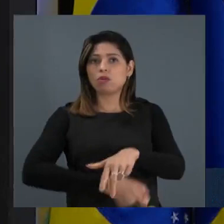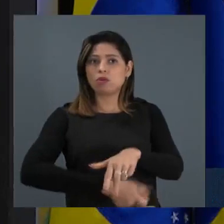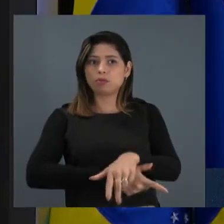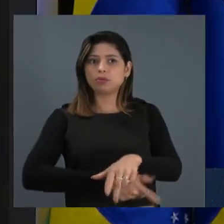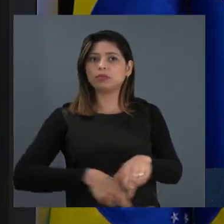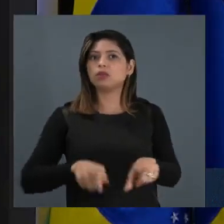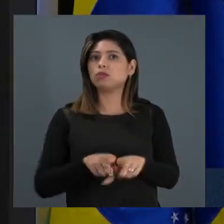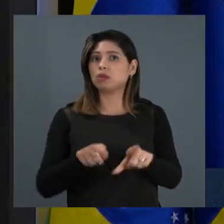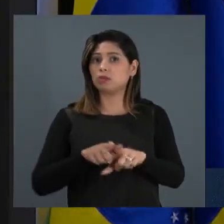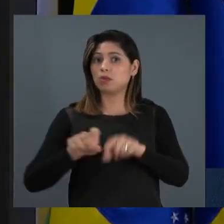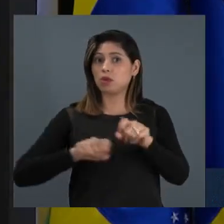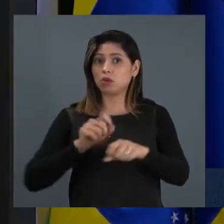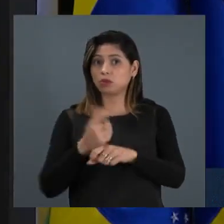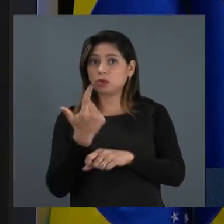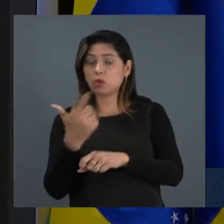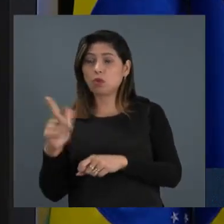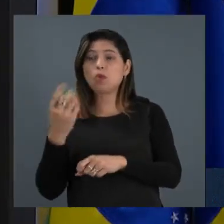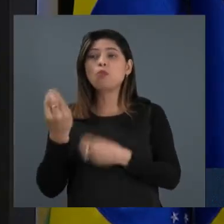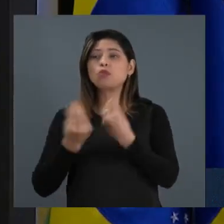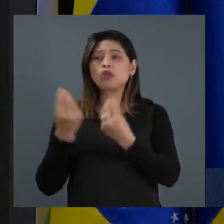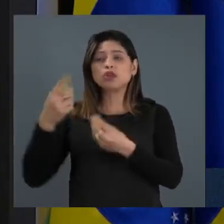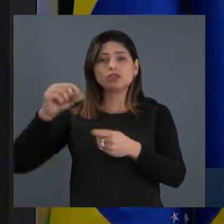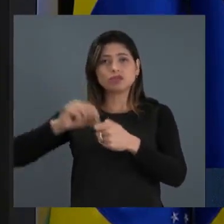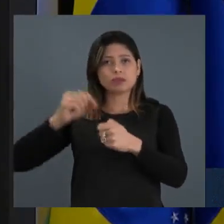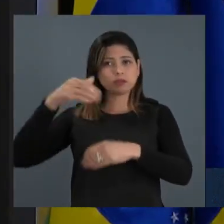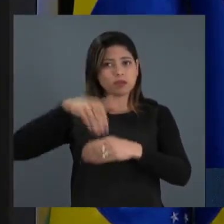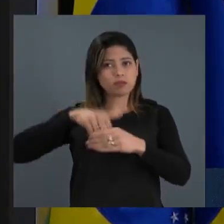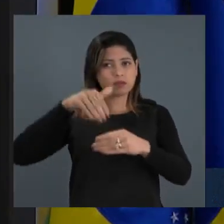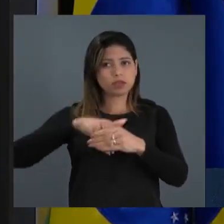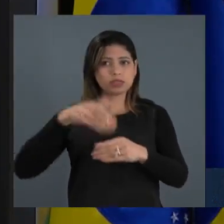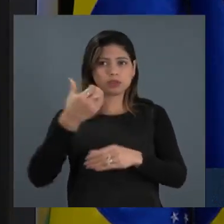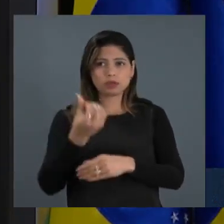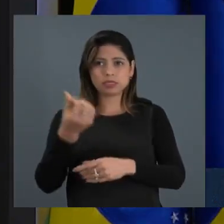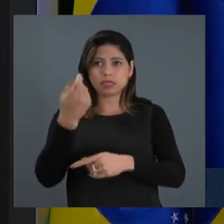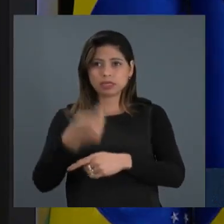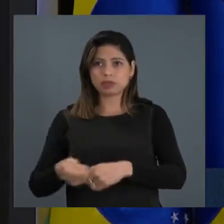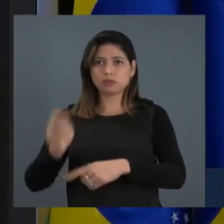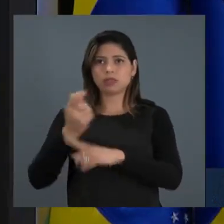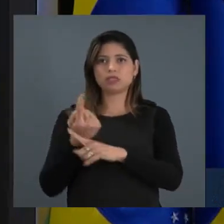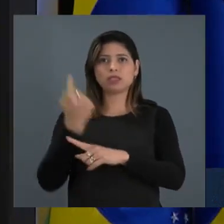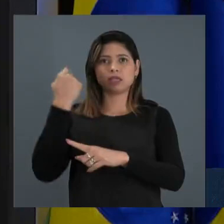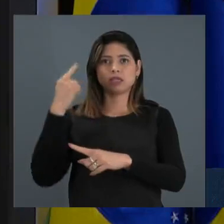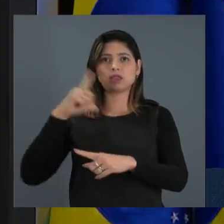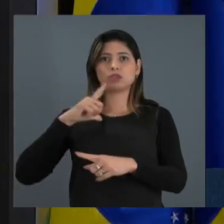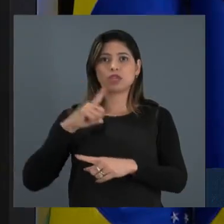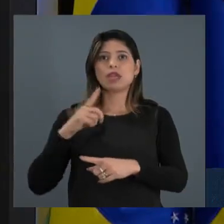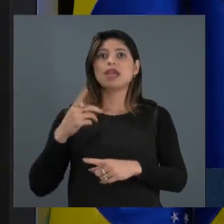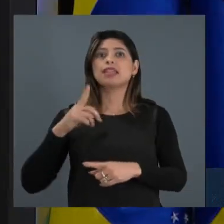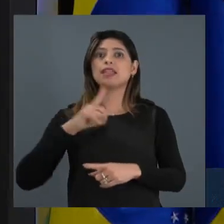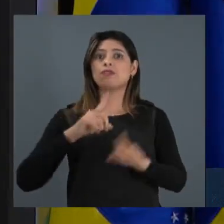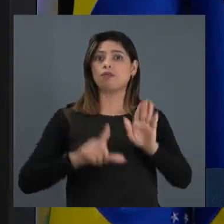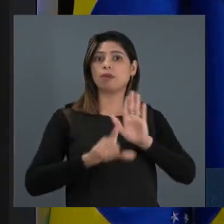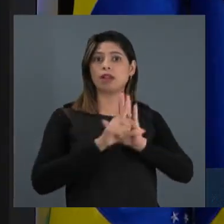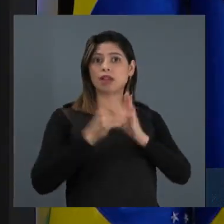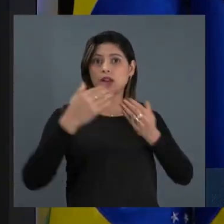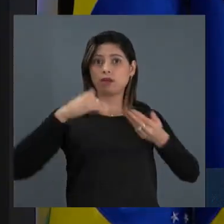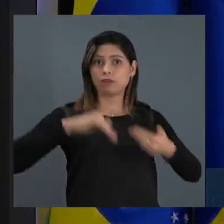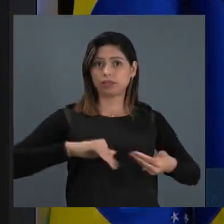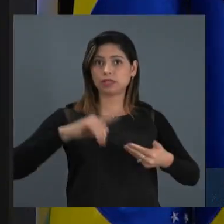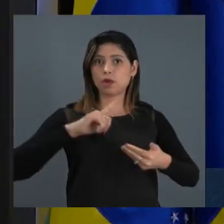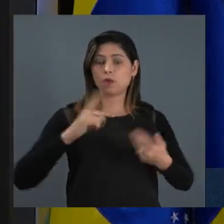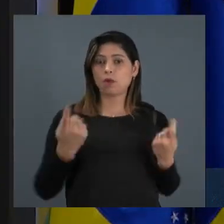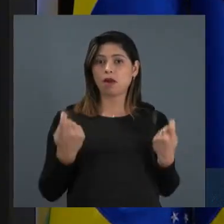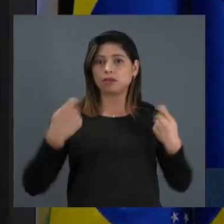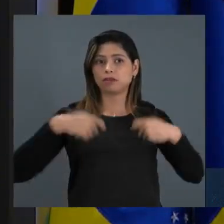6 meses. Olha que loucura. Recentemente regulamentada pelo Congresso, mais conhecido como as